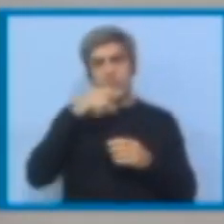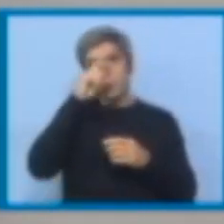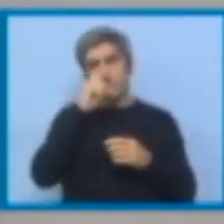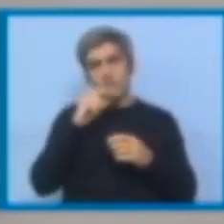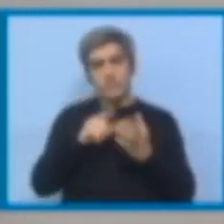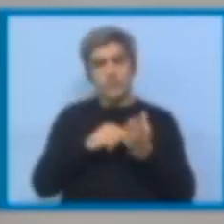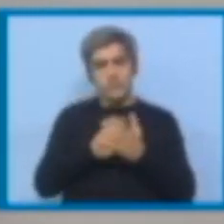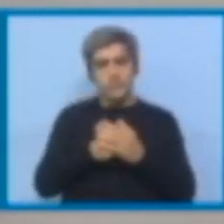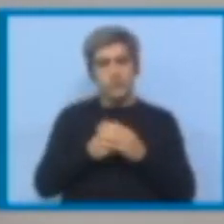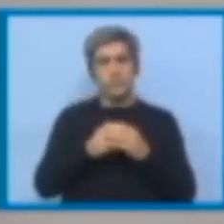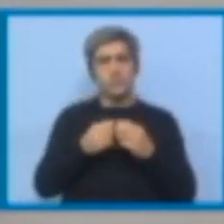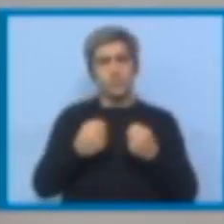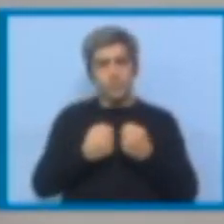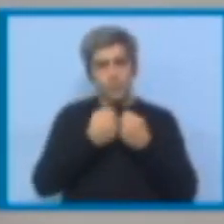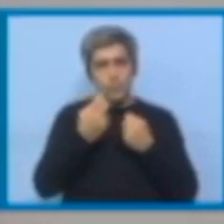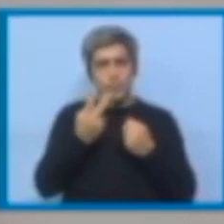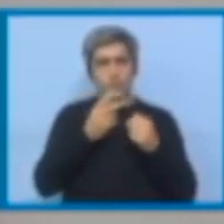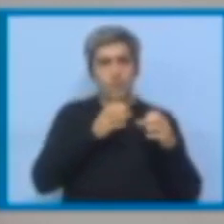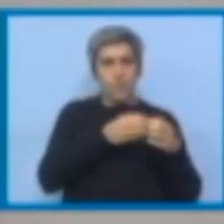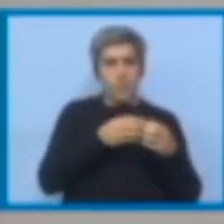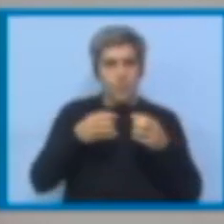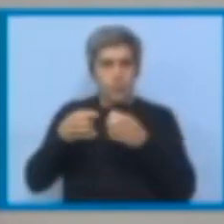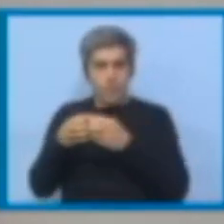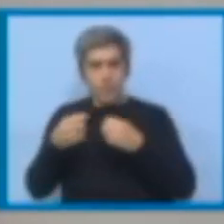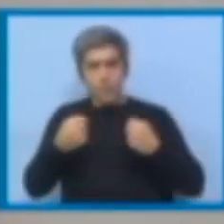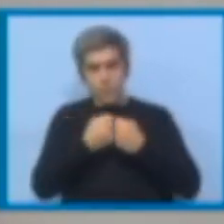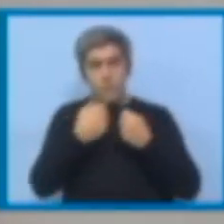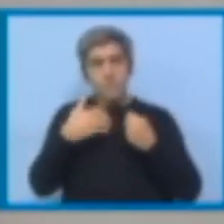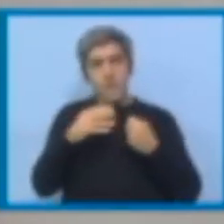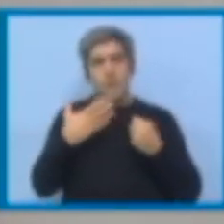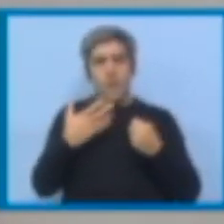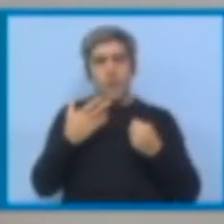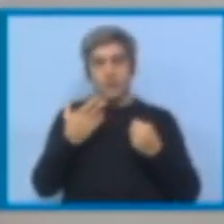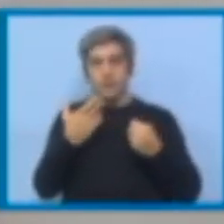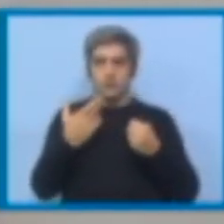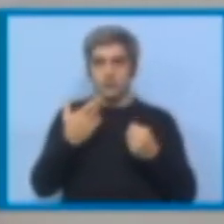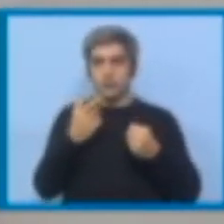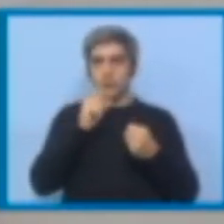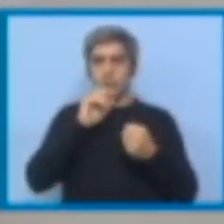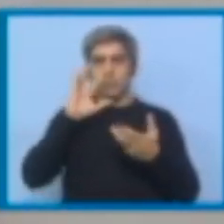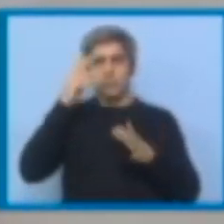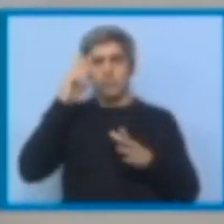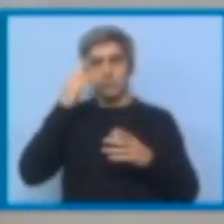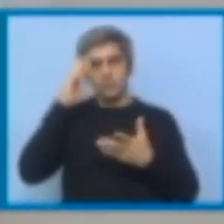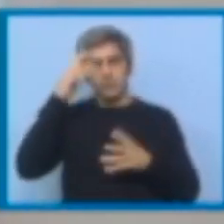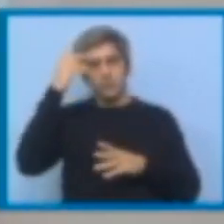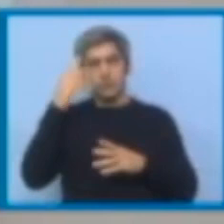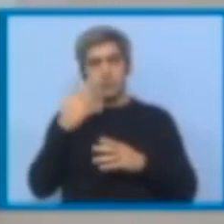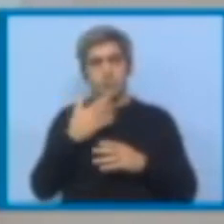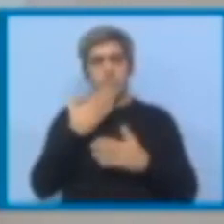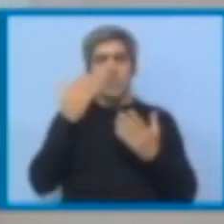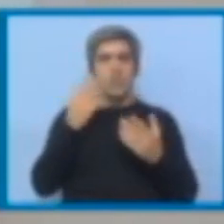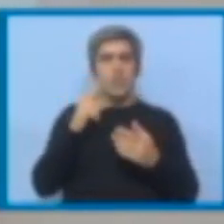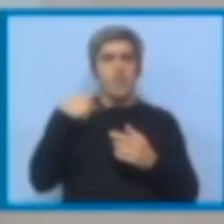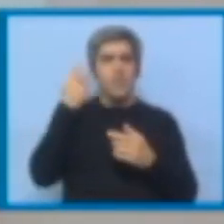habituados sempre ao choque dos dois blocos, mas agora estamos sempre assim na iminência de não saber o que é que de manhã